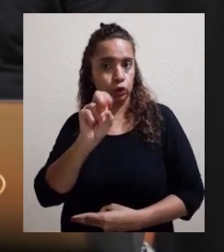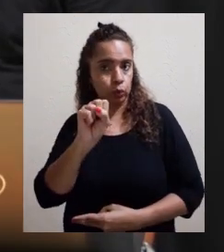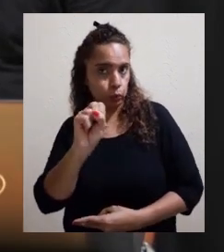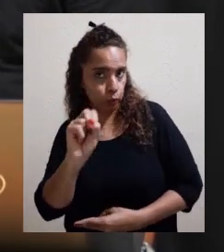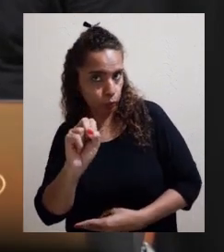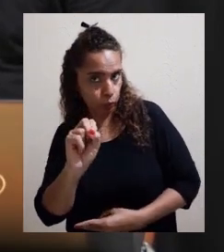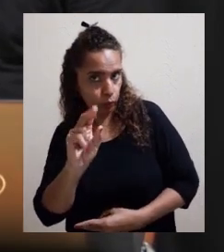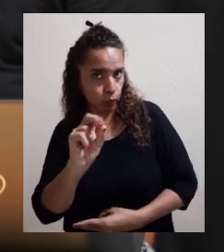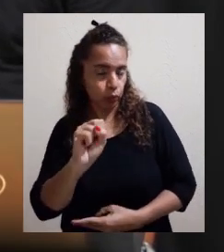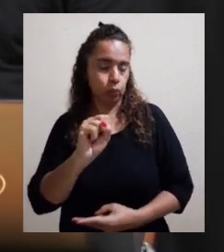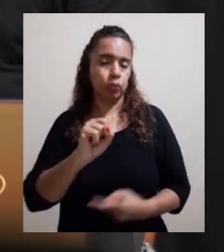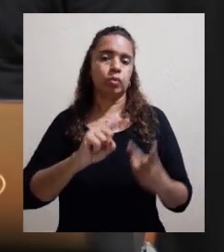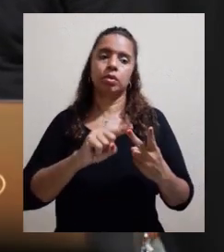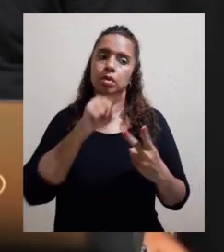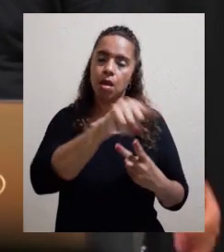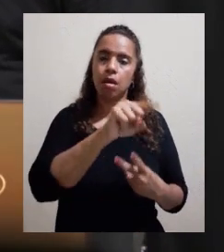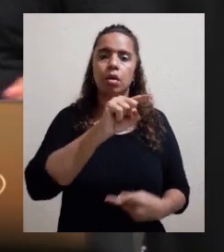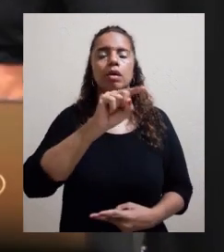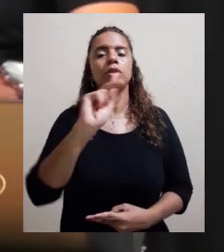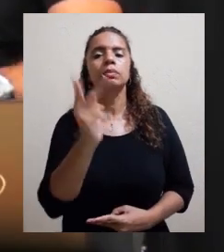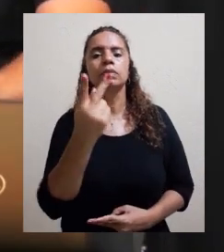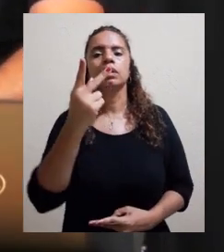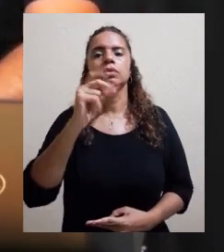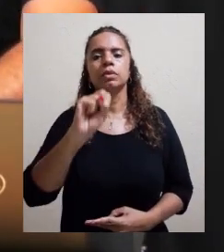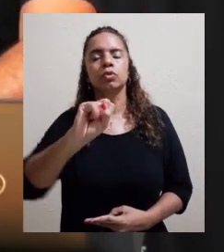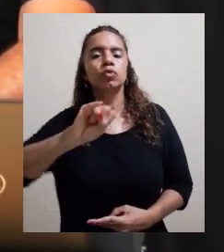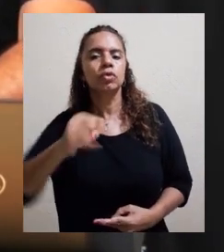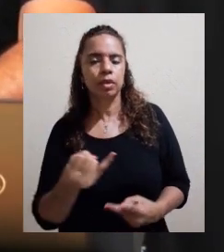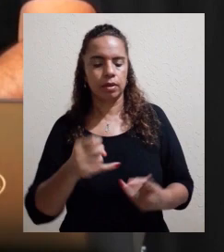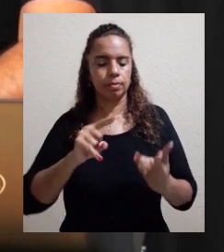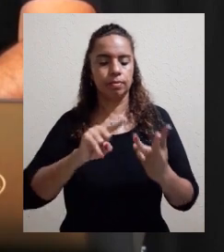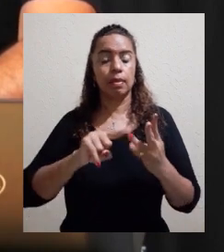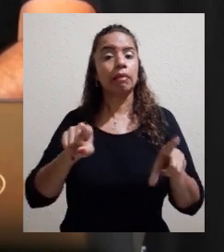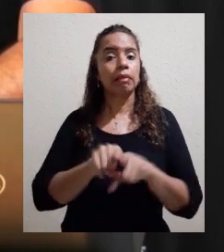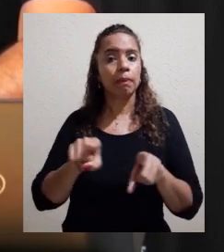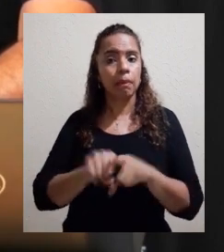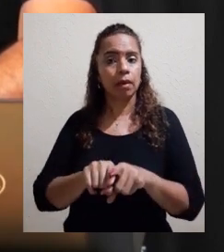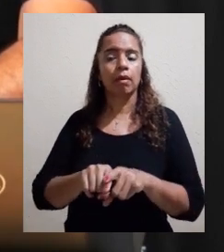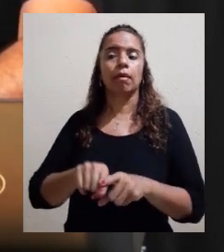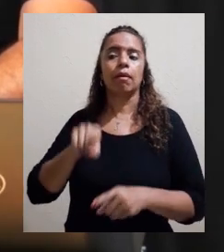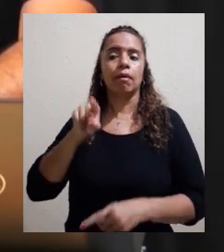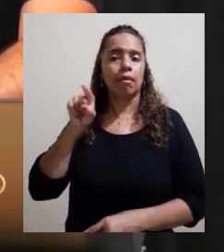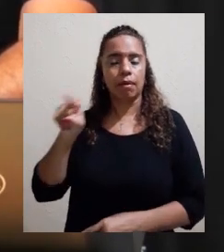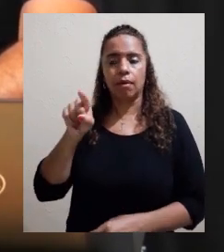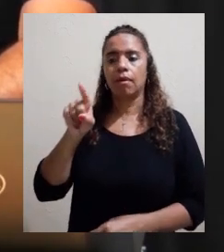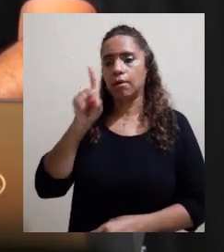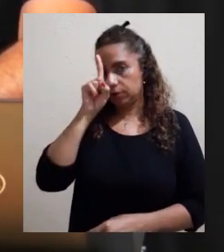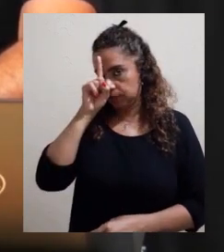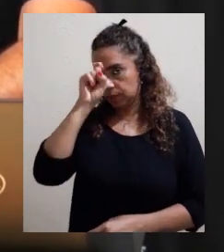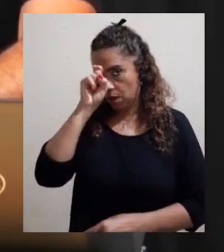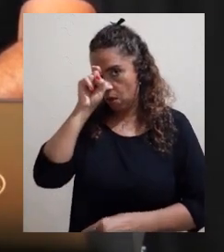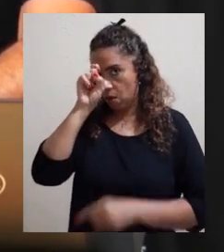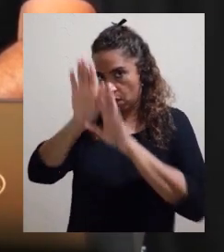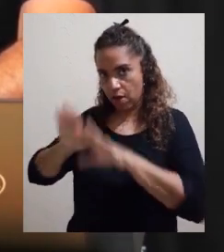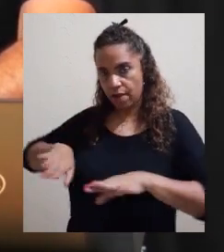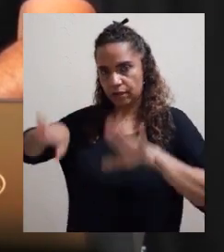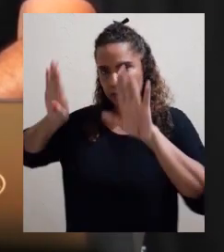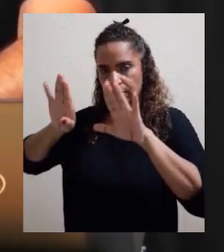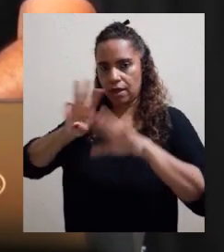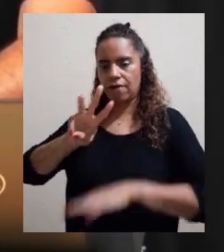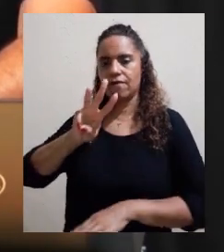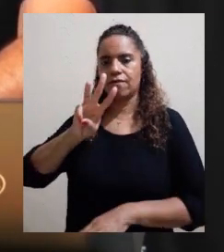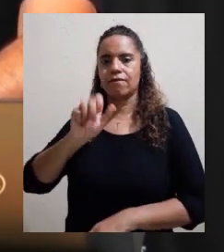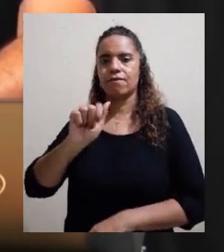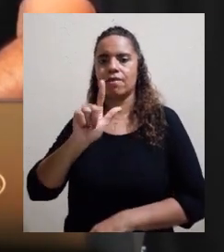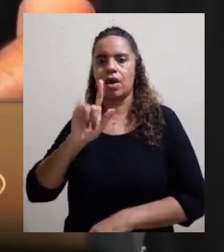São José, no Hospital Universitário Walter Cantídio, e trabalhar também no serviço privado, que eu consigo ter uma ideia boa do funcionamento de